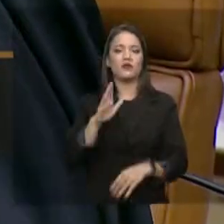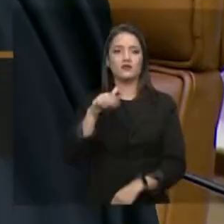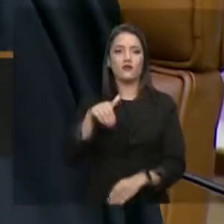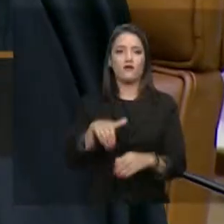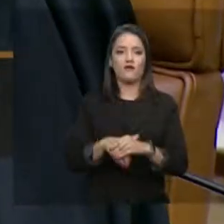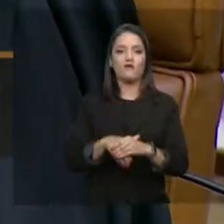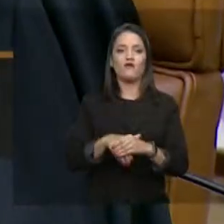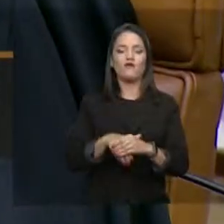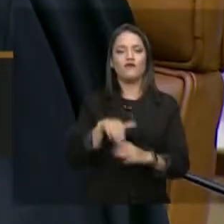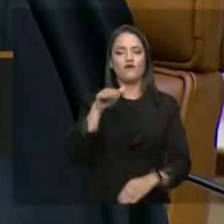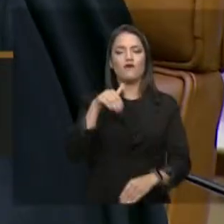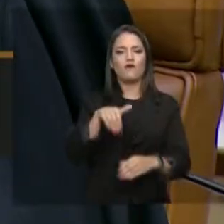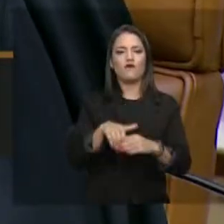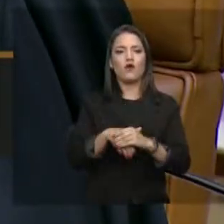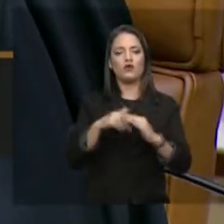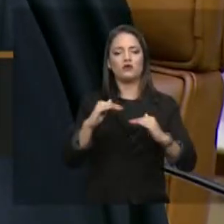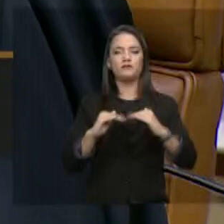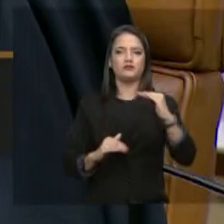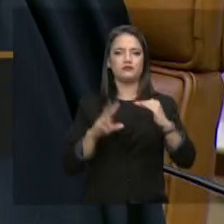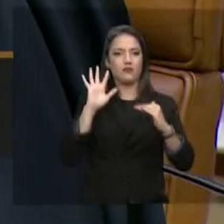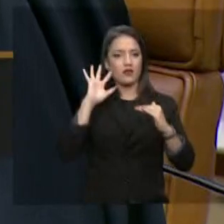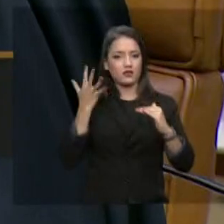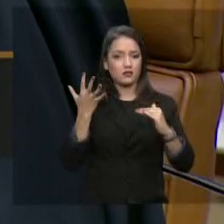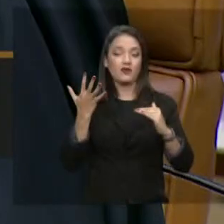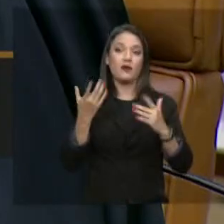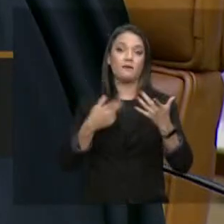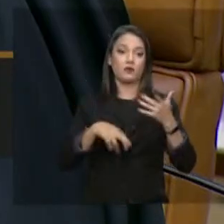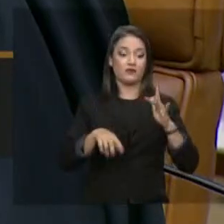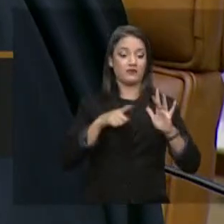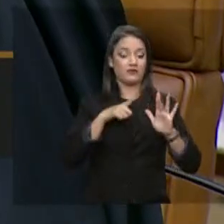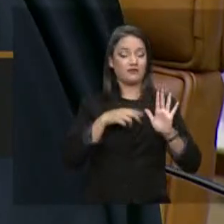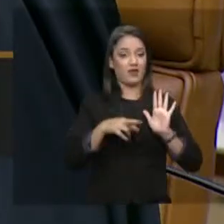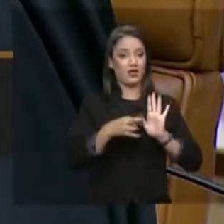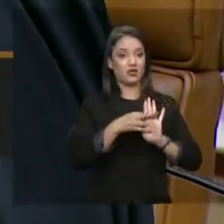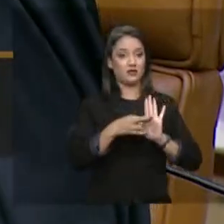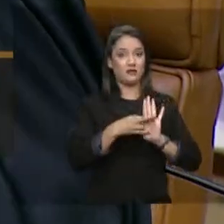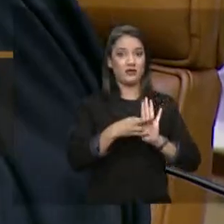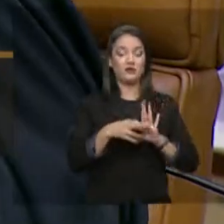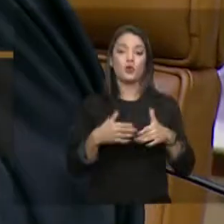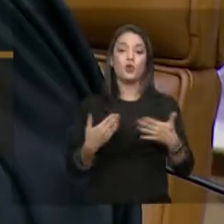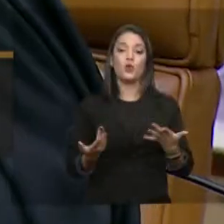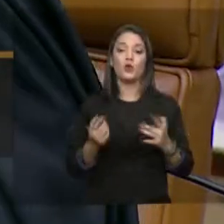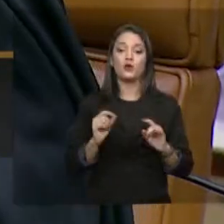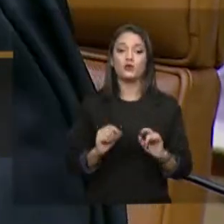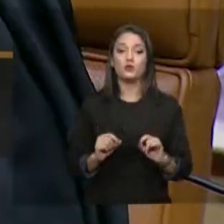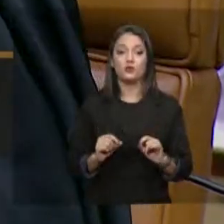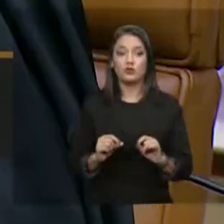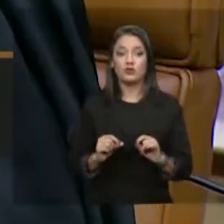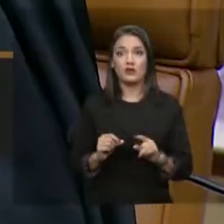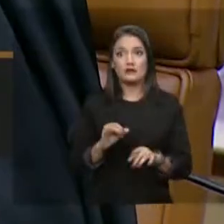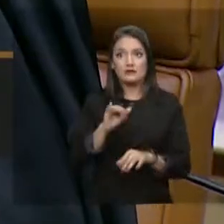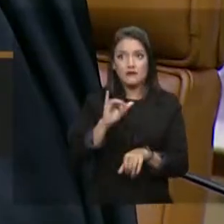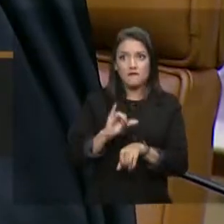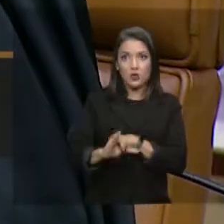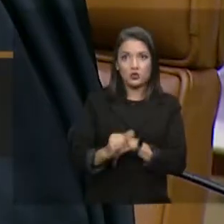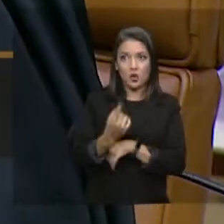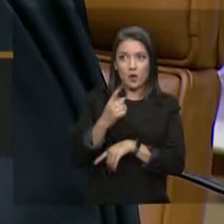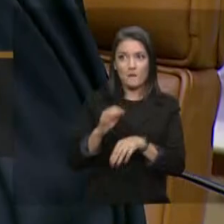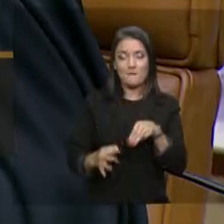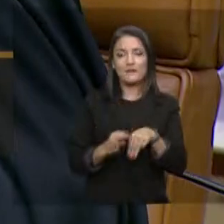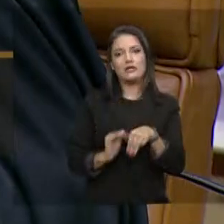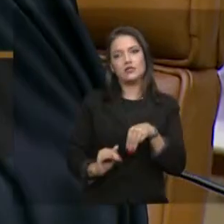150, parágrafo 1º do nosso regimento interno, nas hipóteses em que ausente um dos ministros. E cito